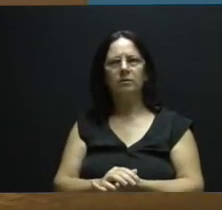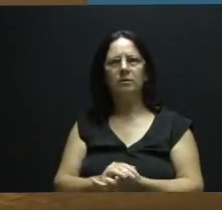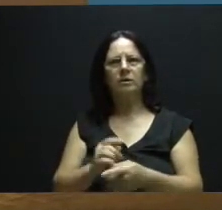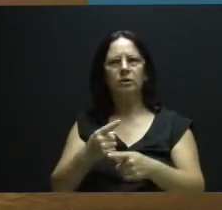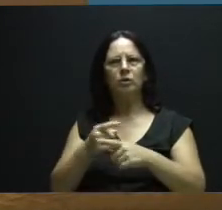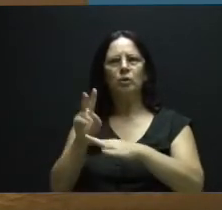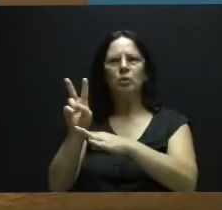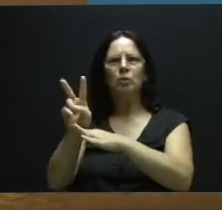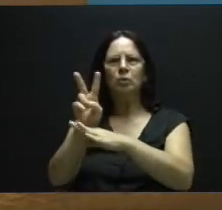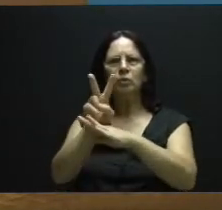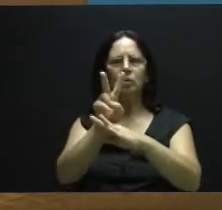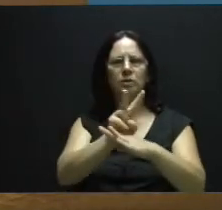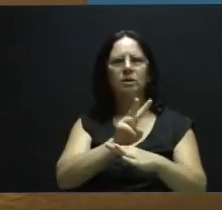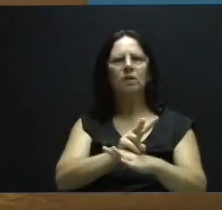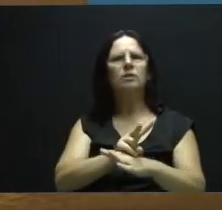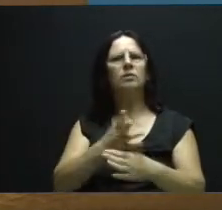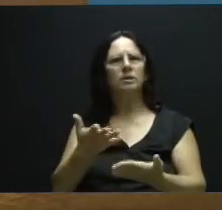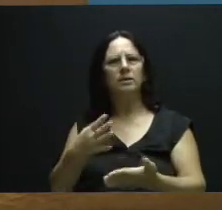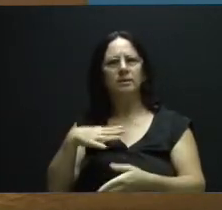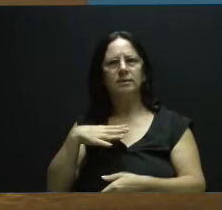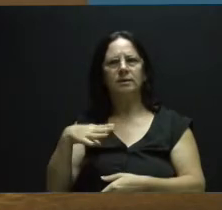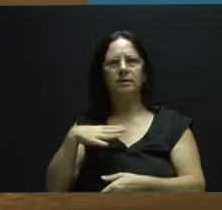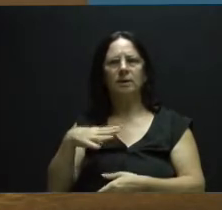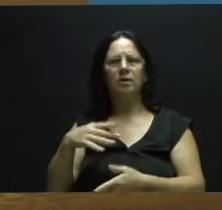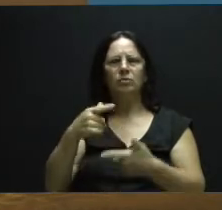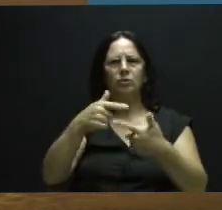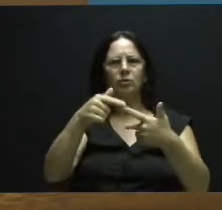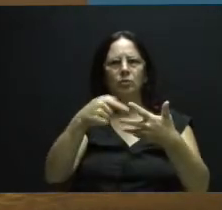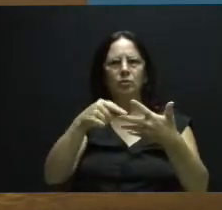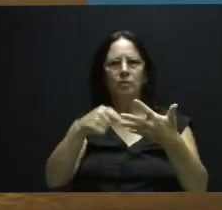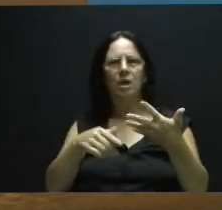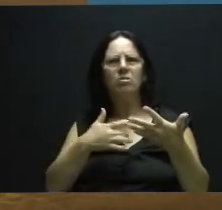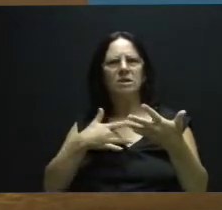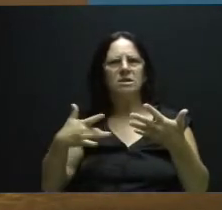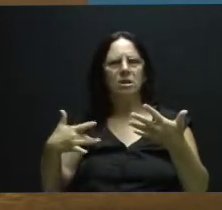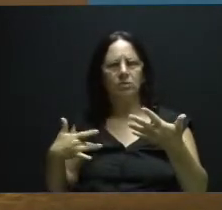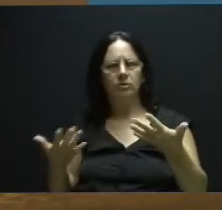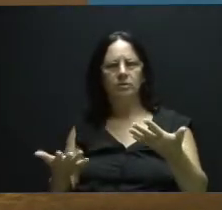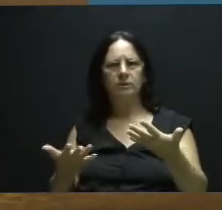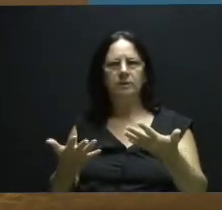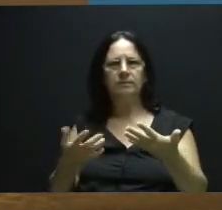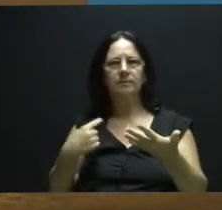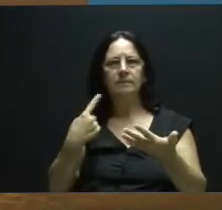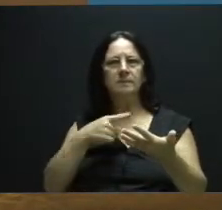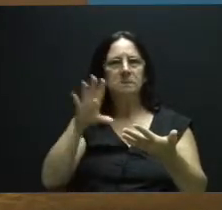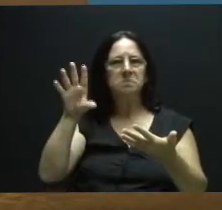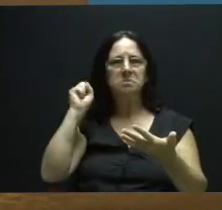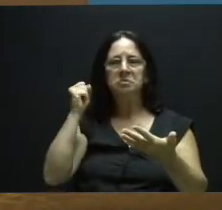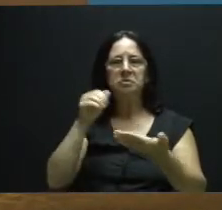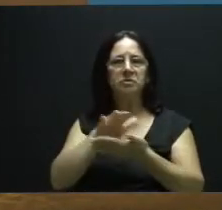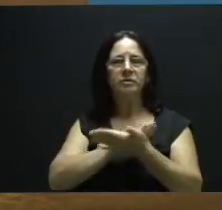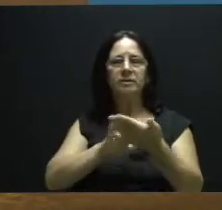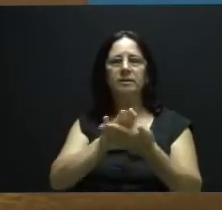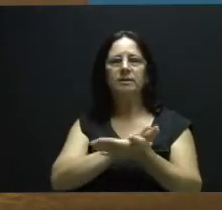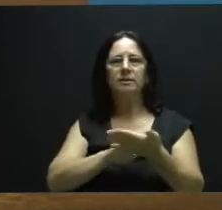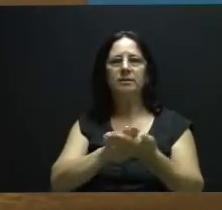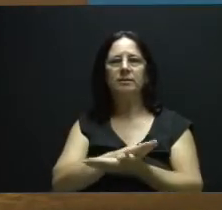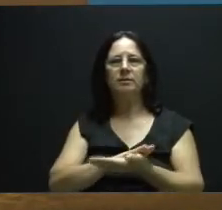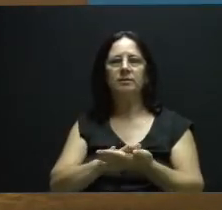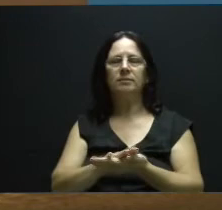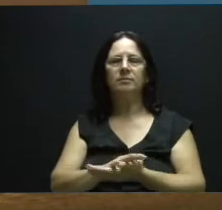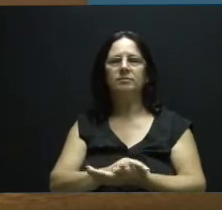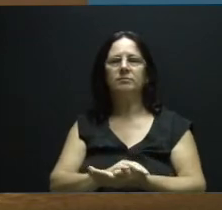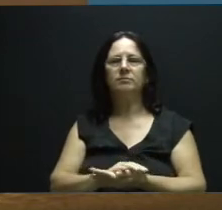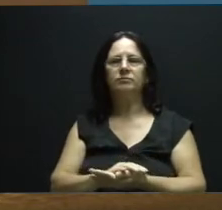manutenção da cidade as questões que está acontecendo desde saúde etc mas eu acho que não estou ouvindo nos dão vida à